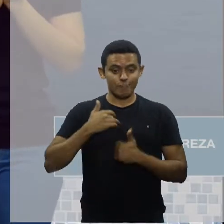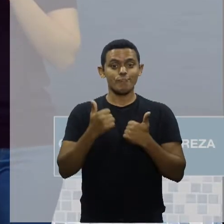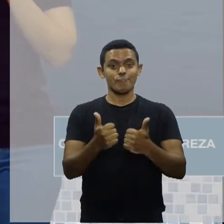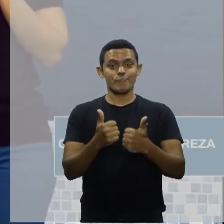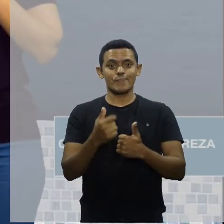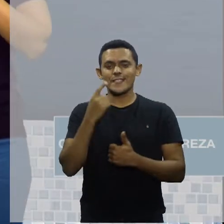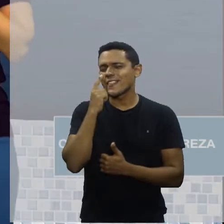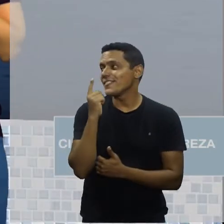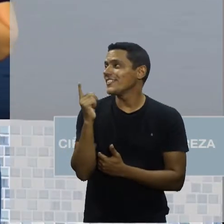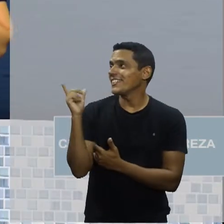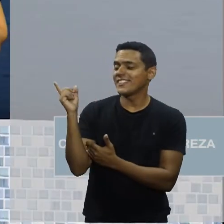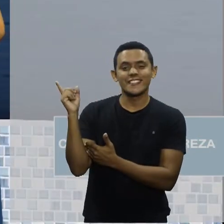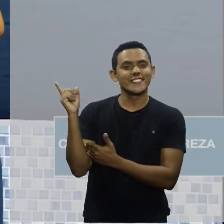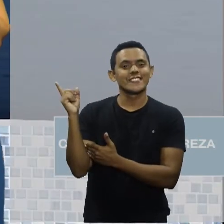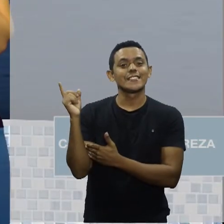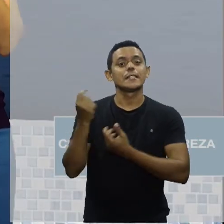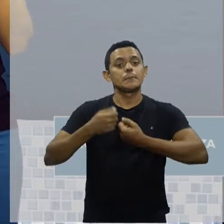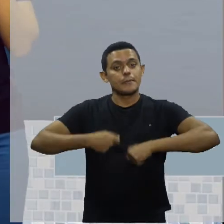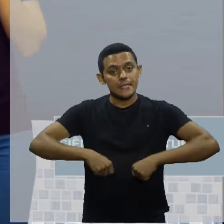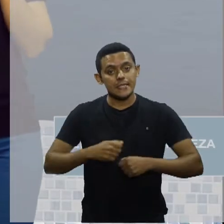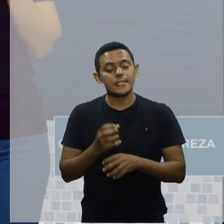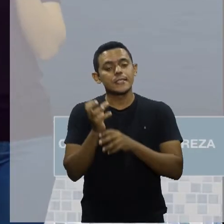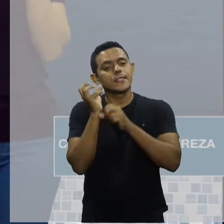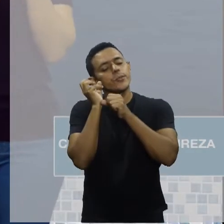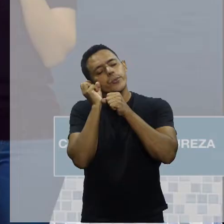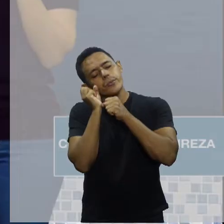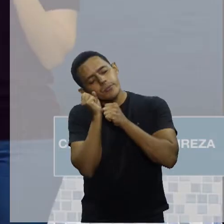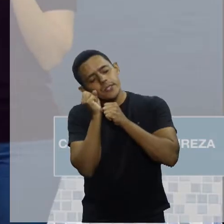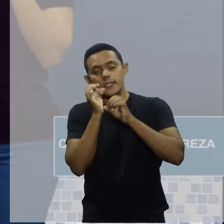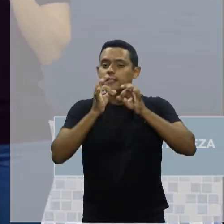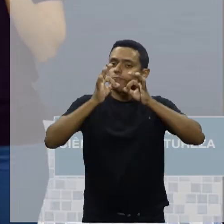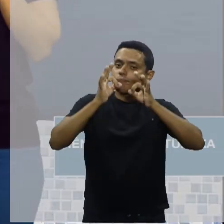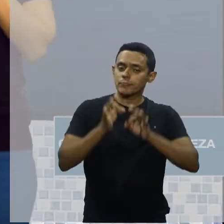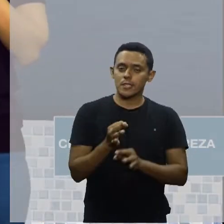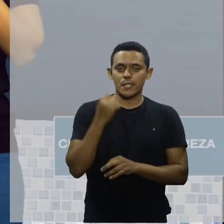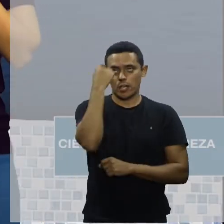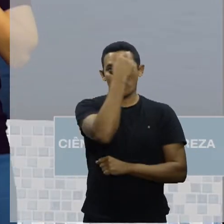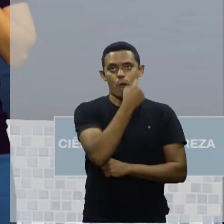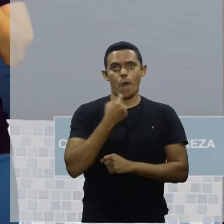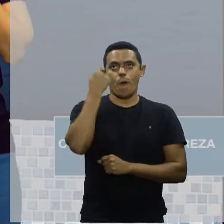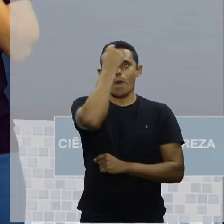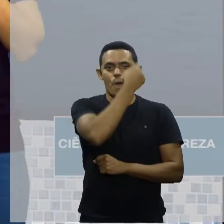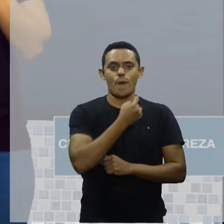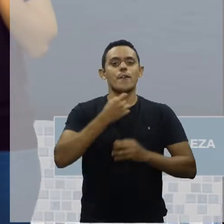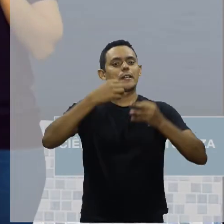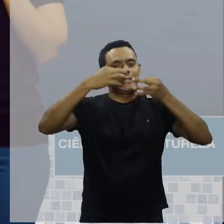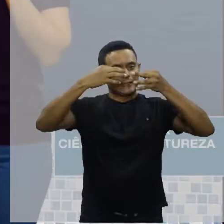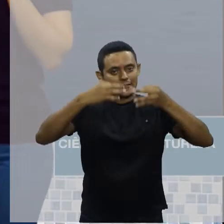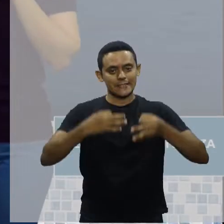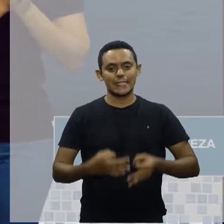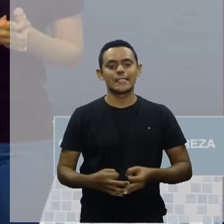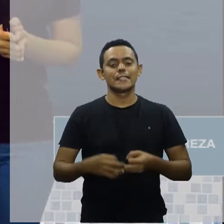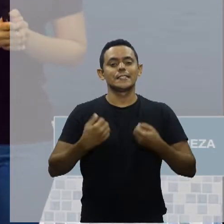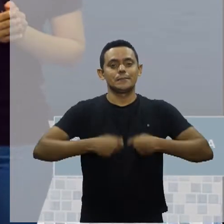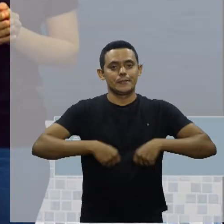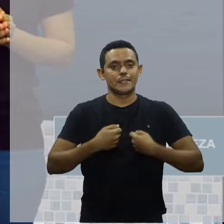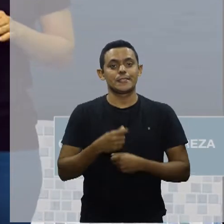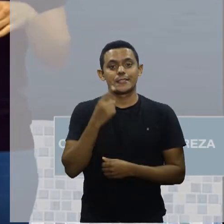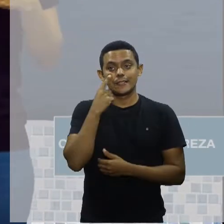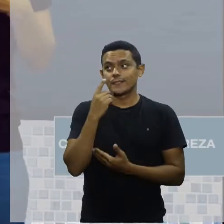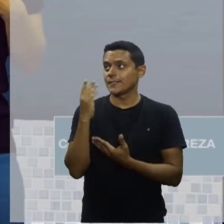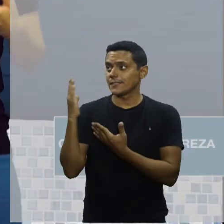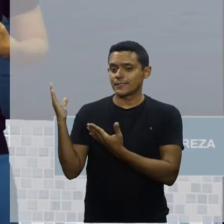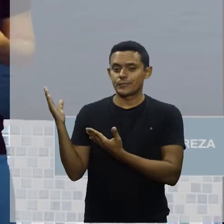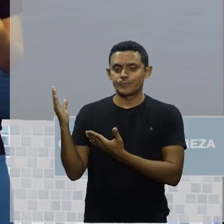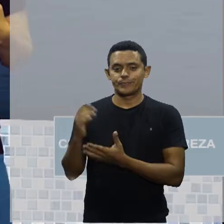dormindo confortavelmente no travesseiro, é um homem, ele está com os dois, as duas mãos, né? No rosto.